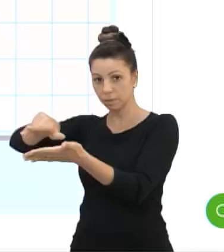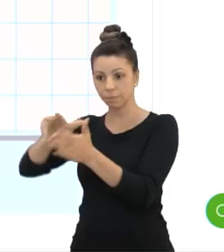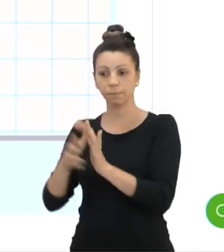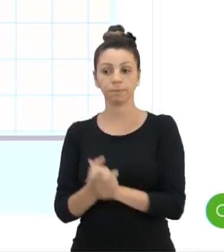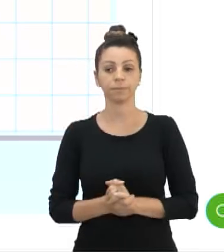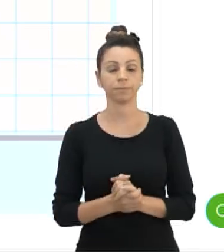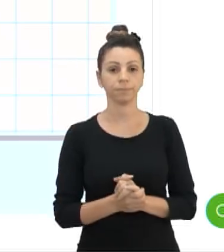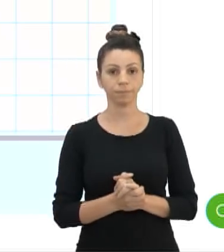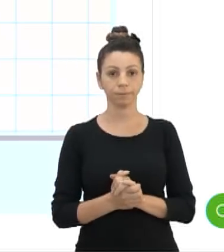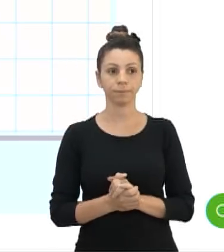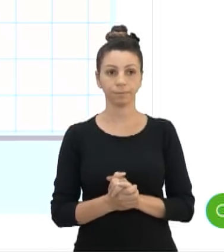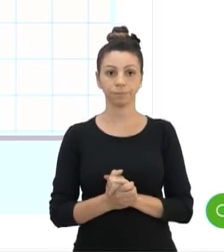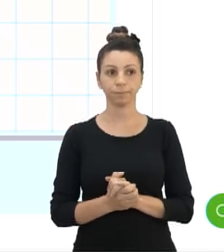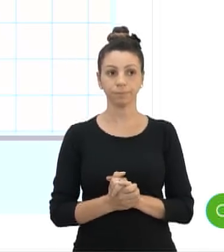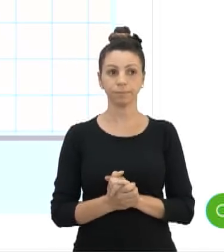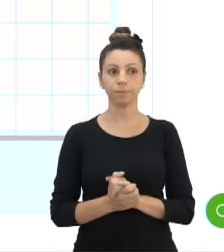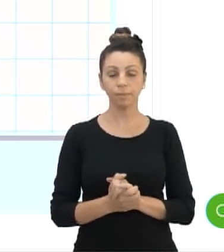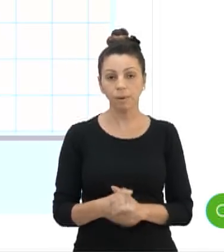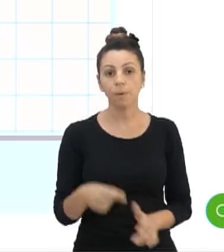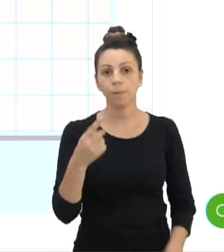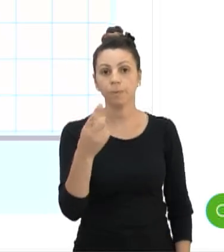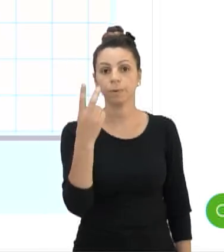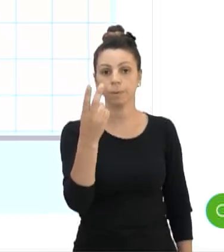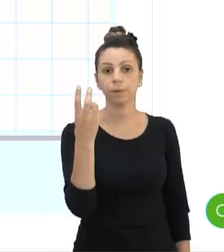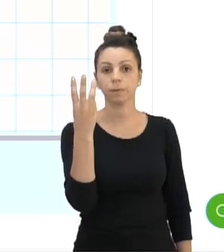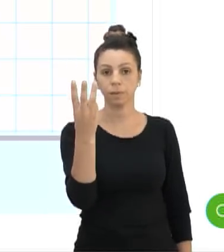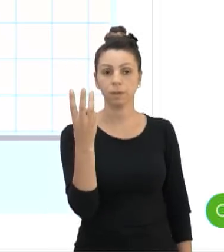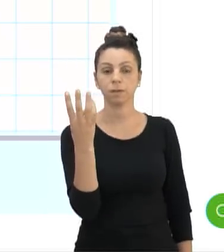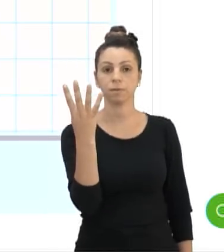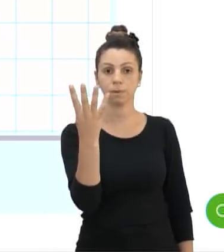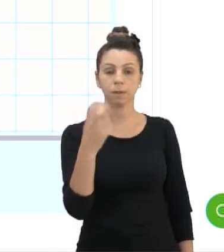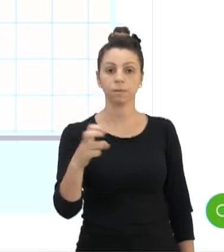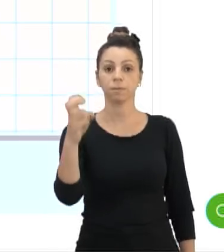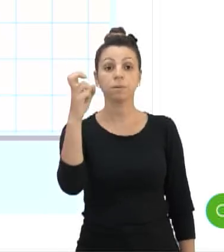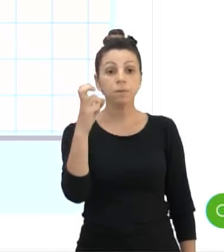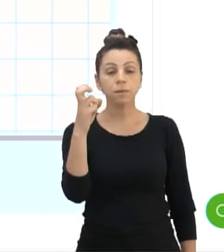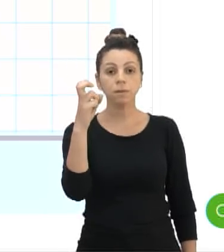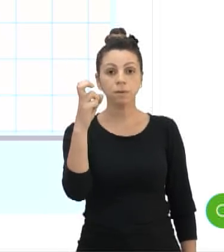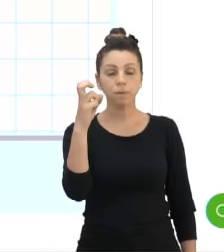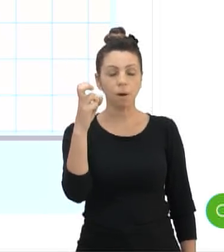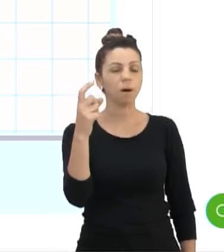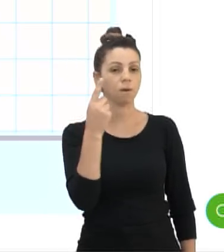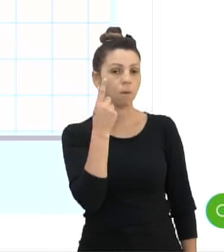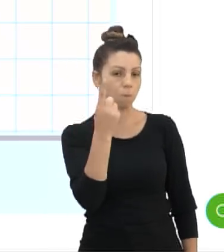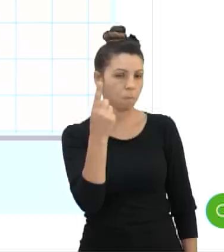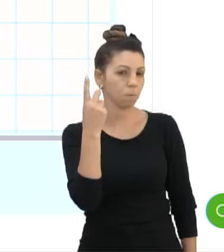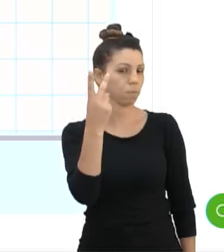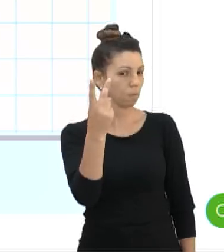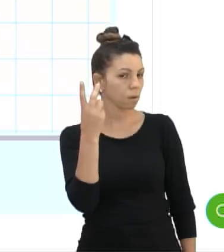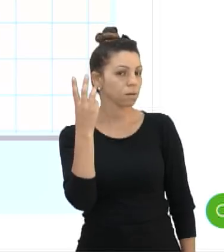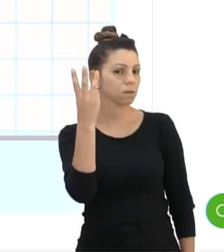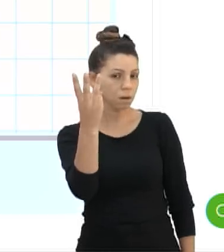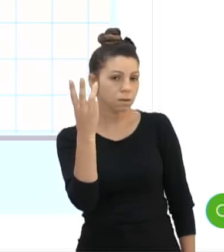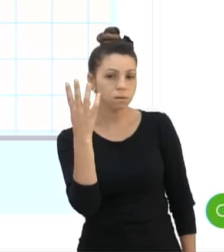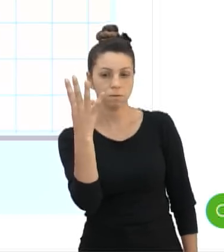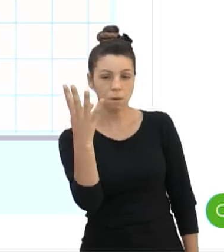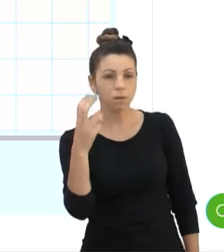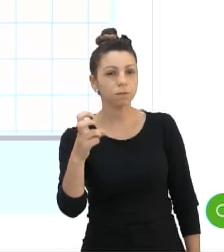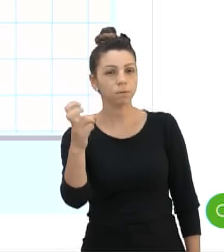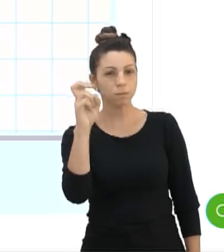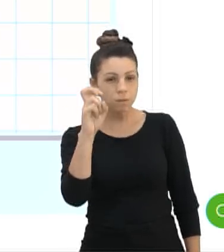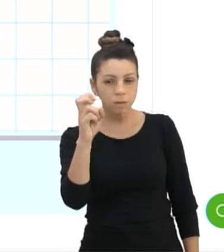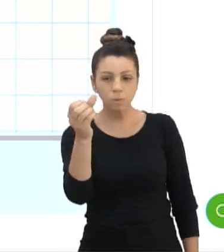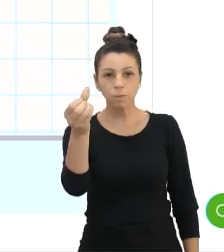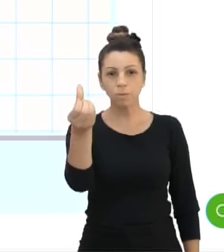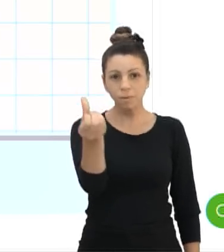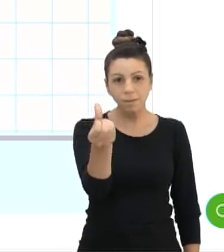a gente vai ter 1, 2, 3, 4, 5, 1, 2, 3, 4, 5, 6,